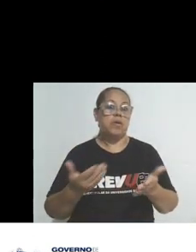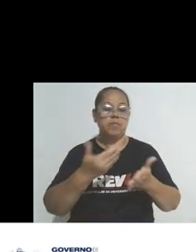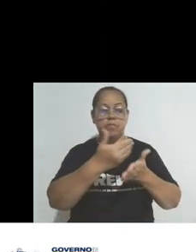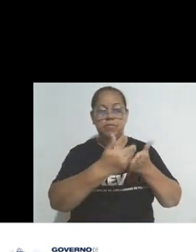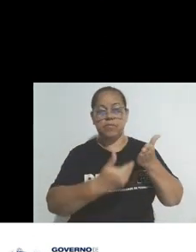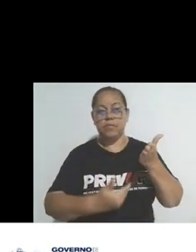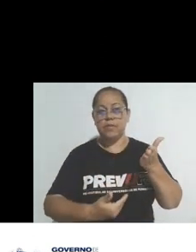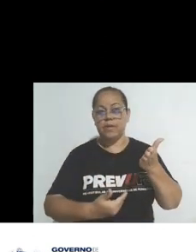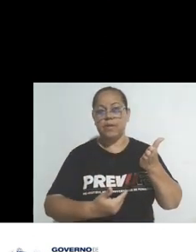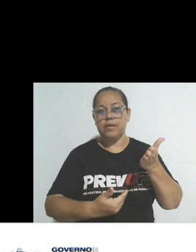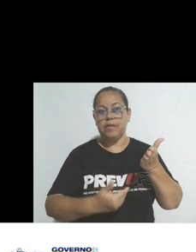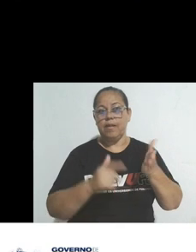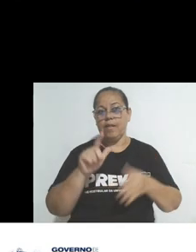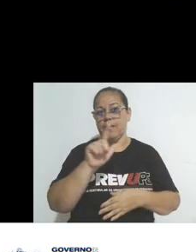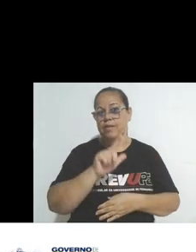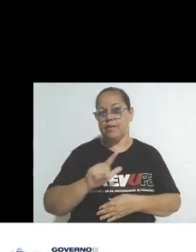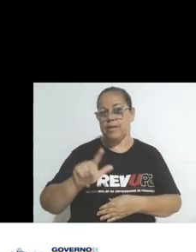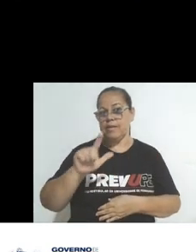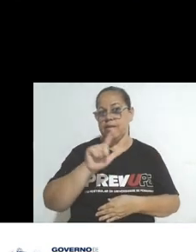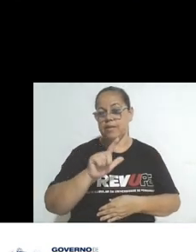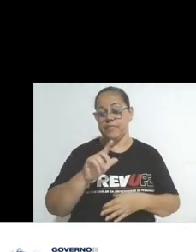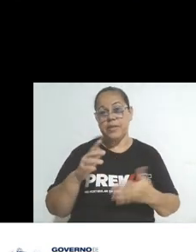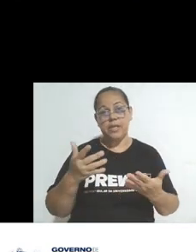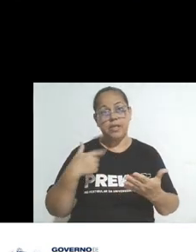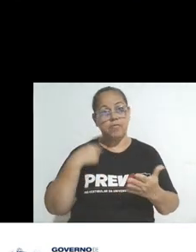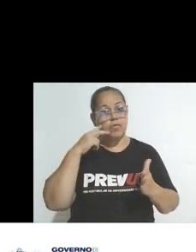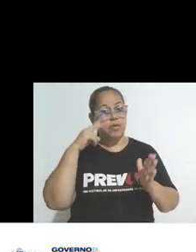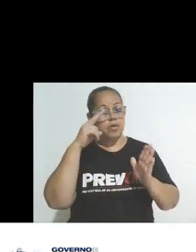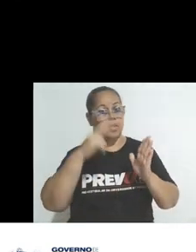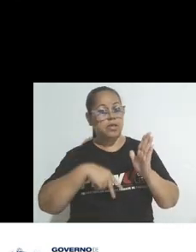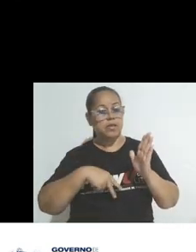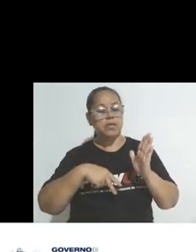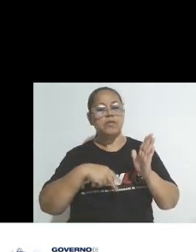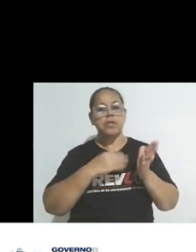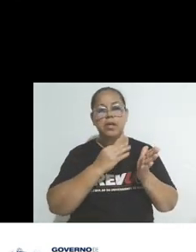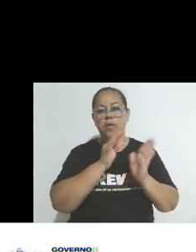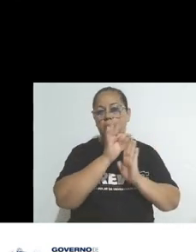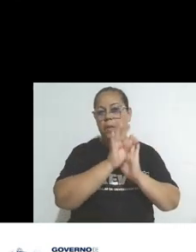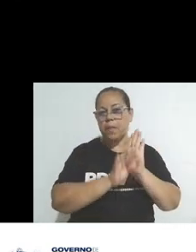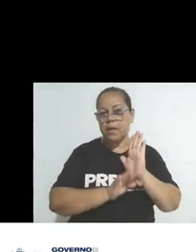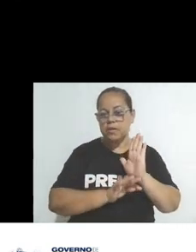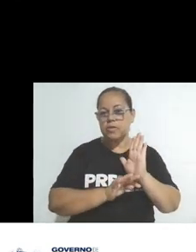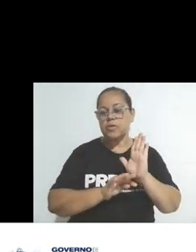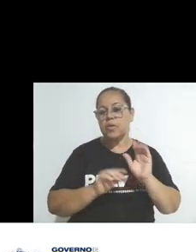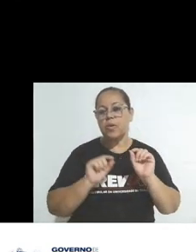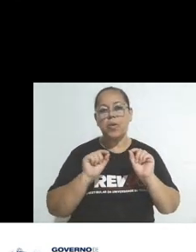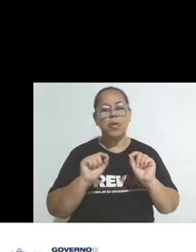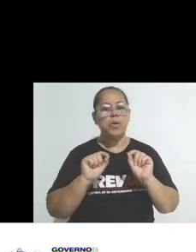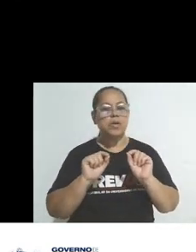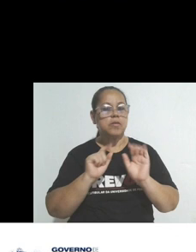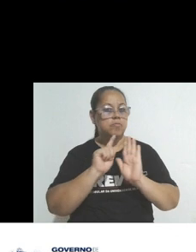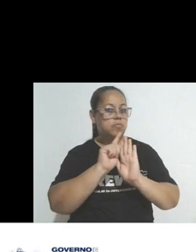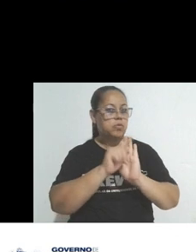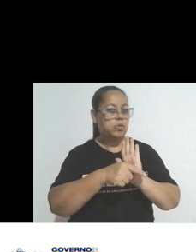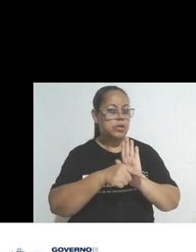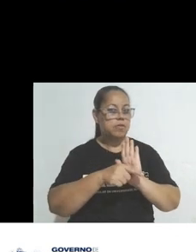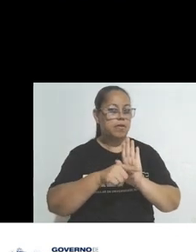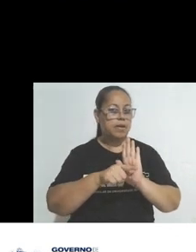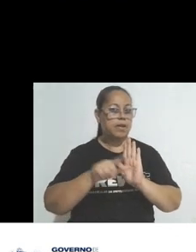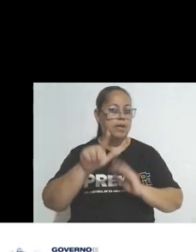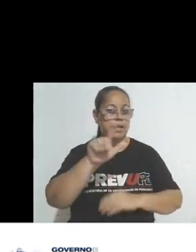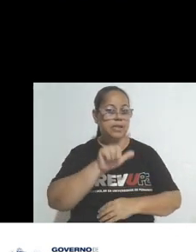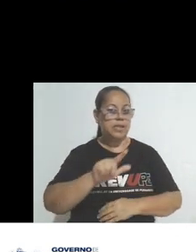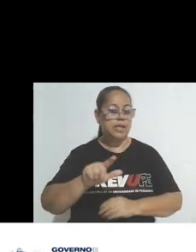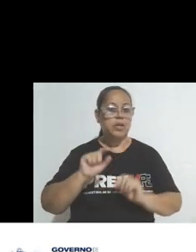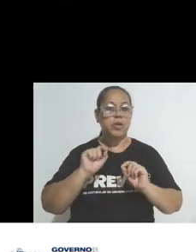literário do fagrimento? então veja só já inicia aqui já se inicia o texto com o o gênero literário que